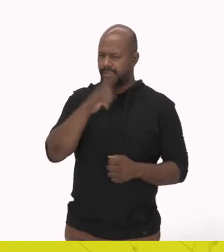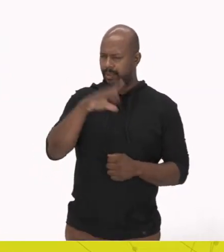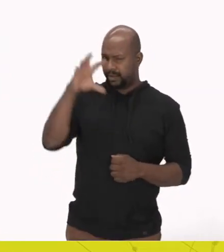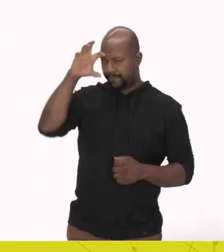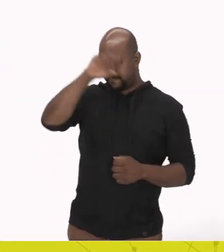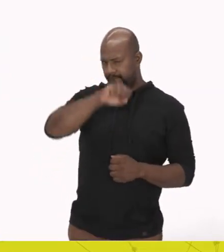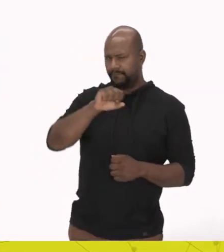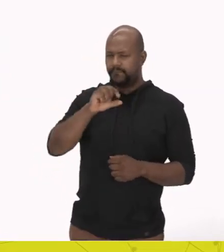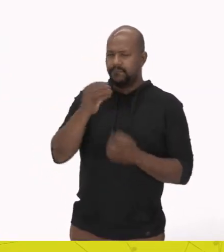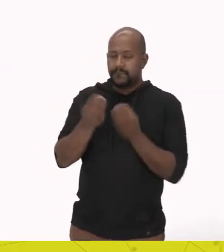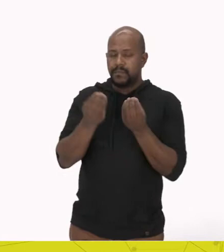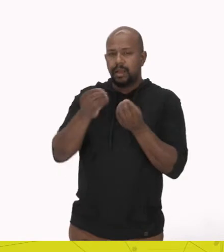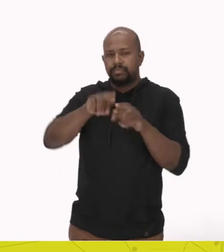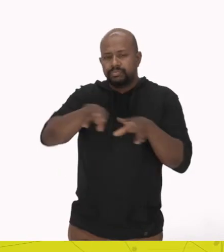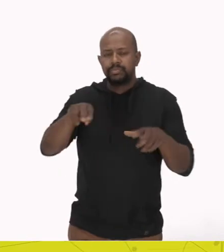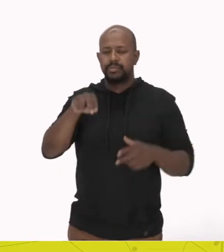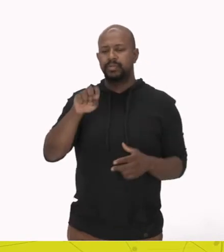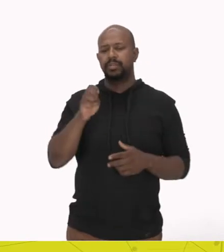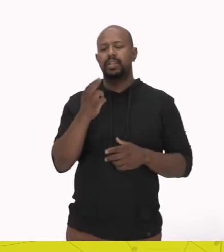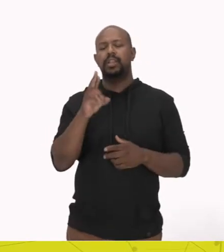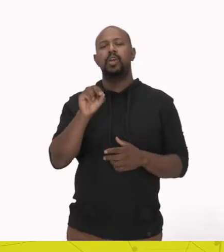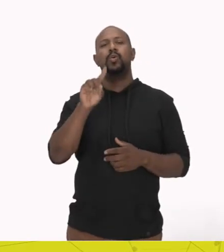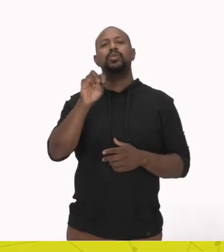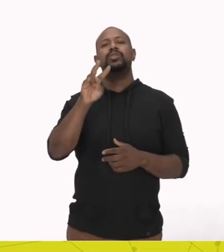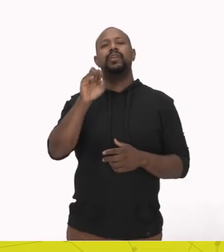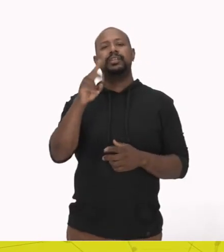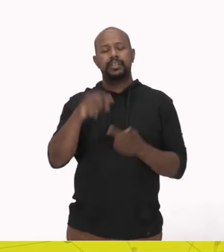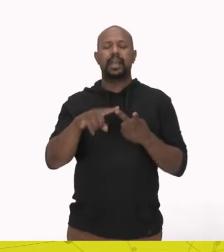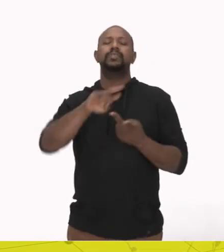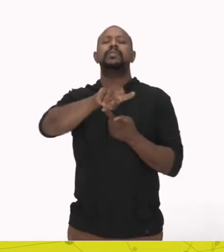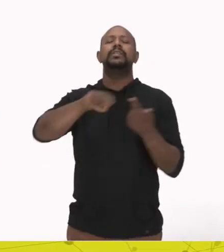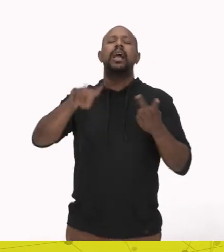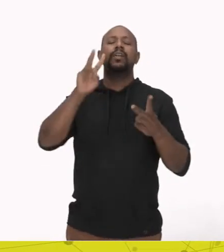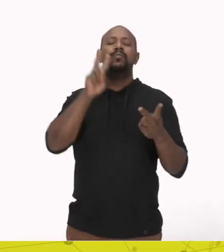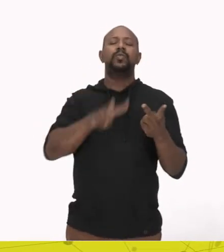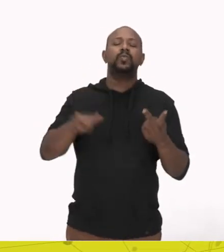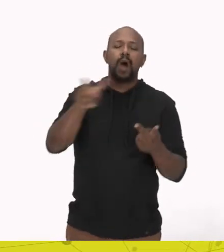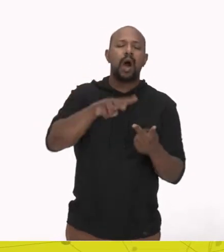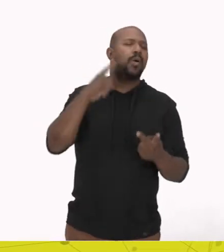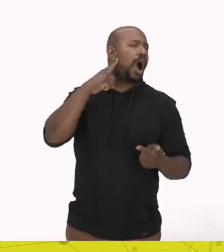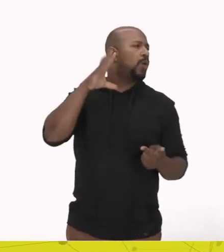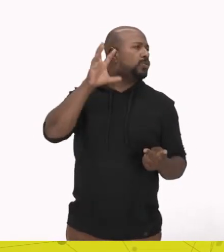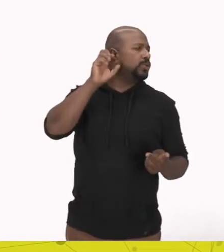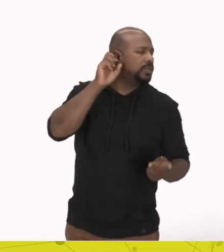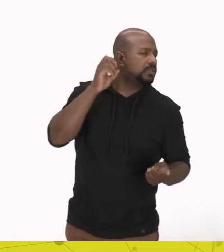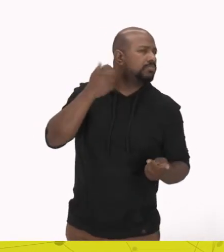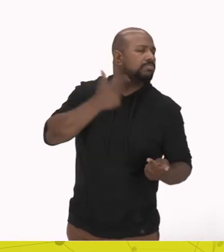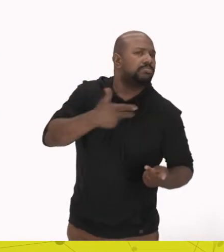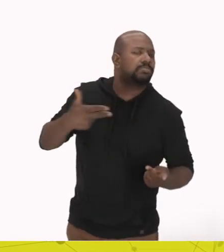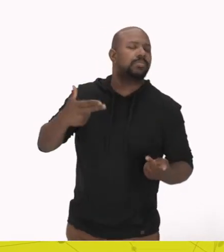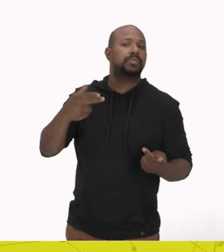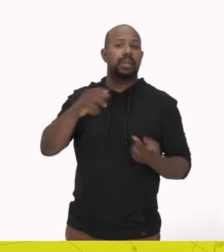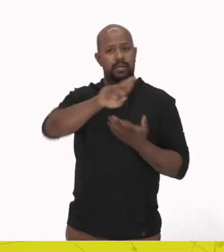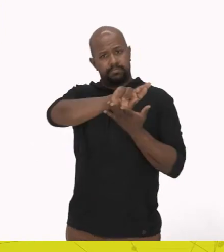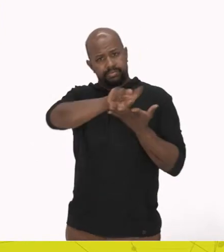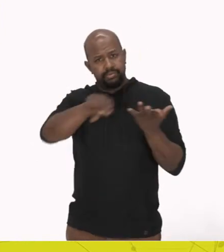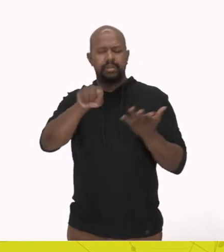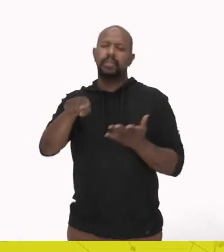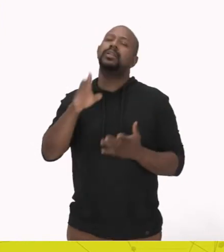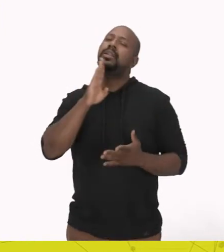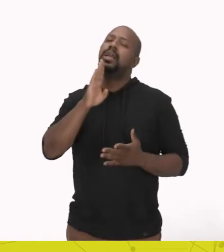Para aprender um pouco mais sobre neurodiversidade, diversidade visual e auditiva e outras